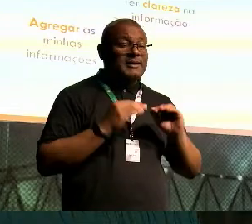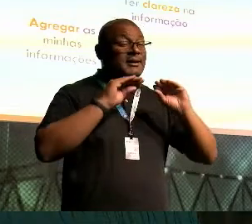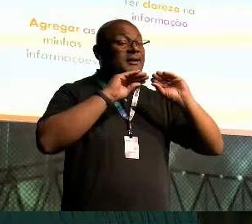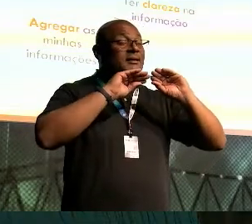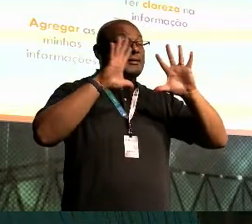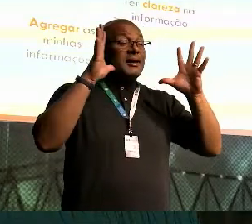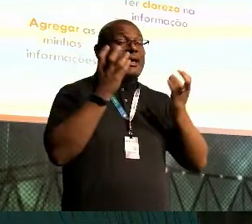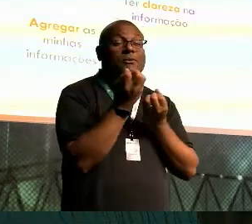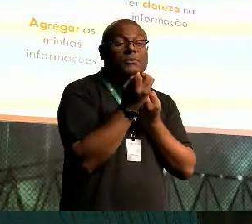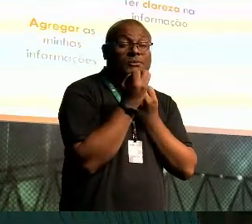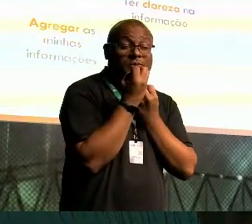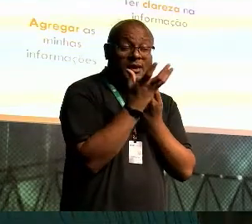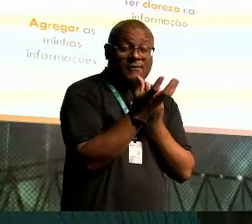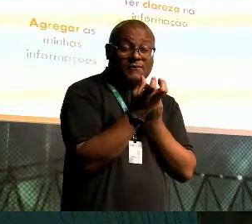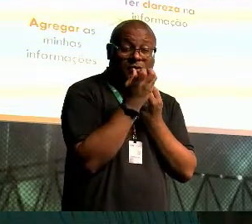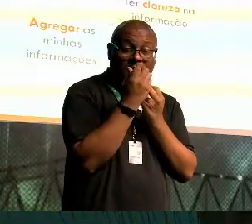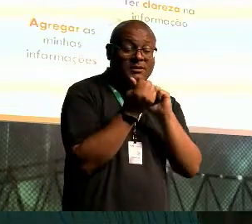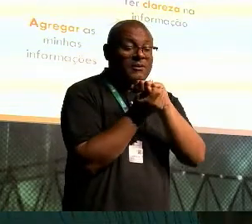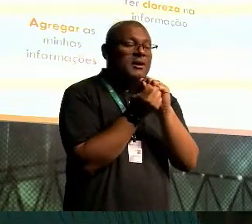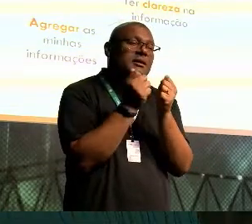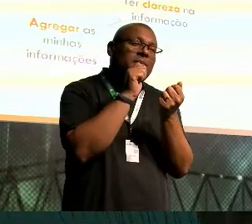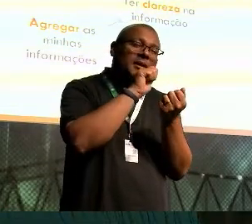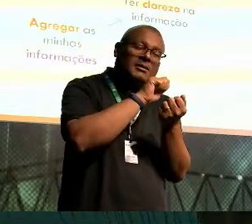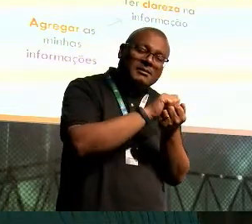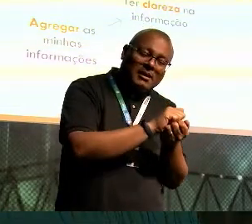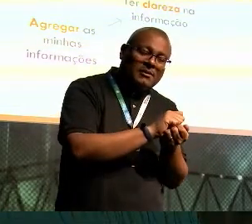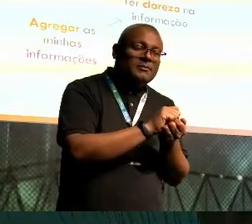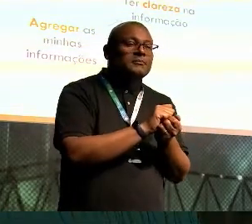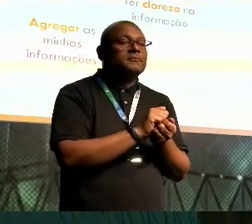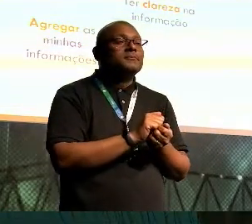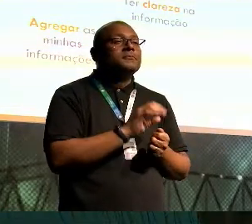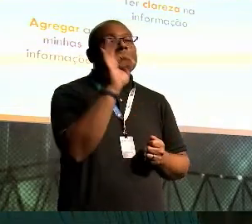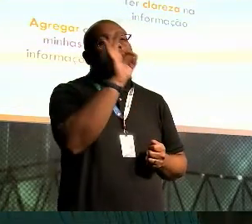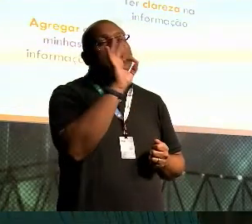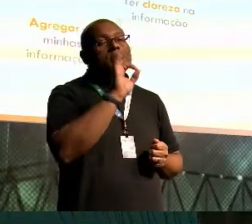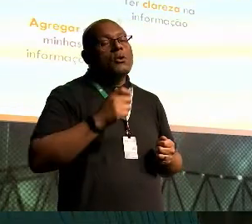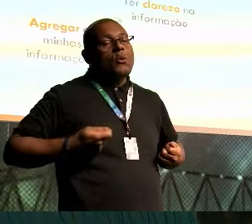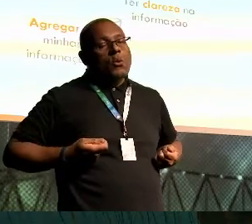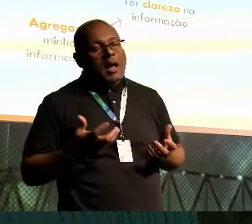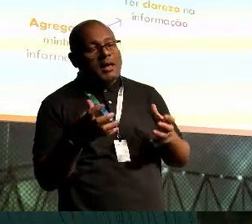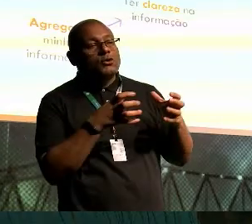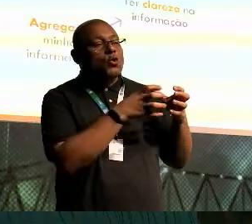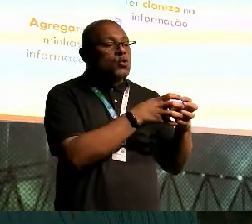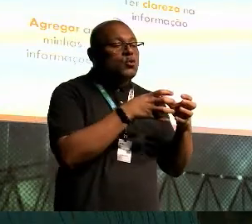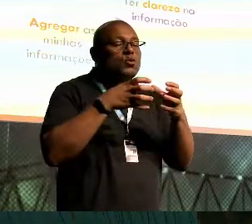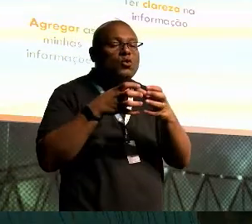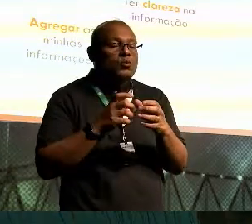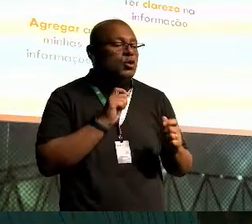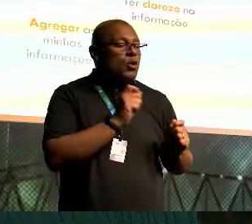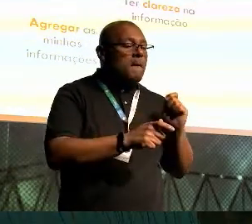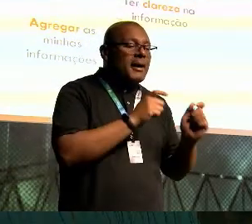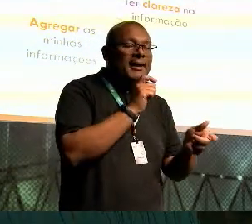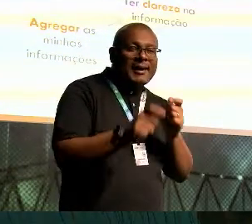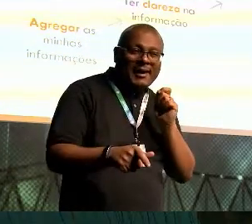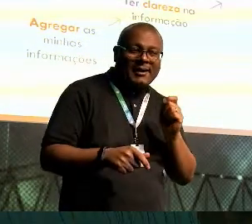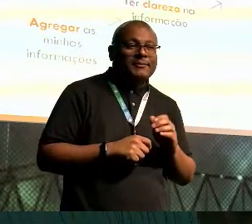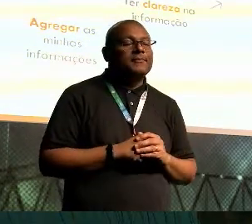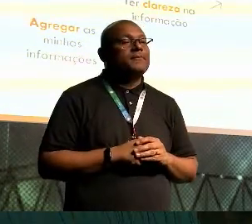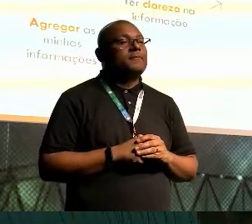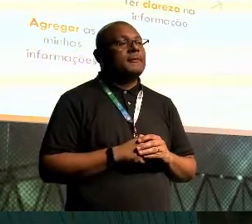clareza na informação, aí começa a customização, percentual gasto, categorização, eu crio as categorias.